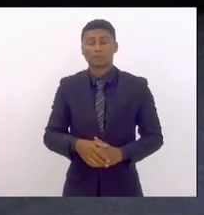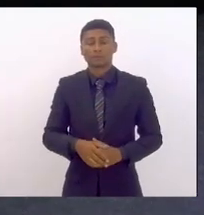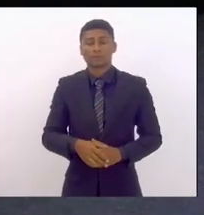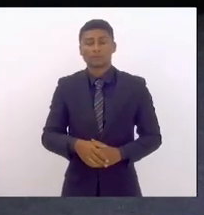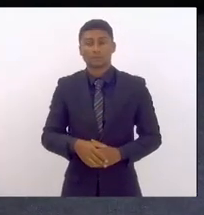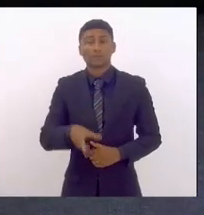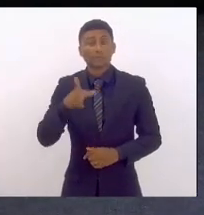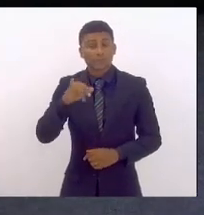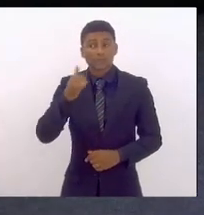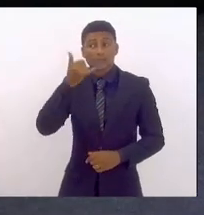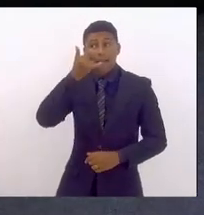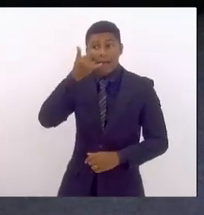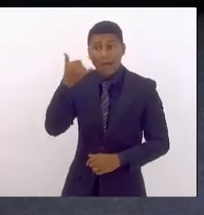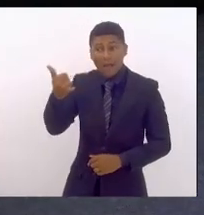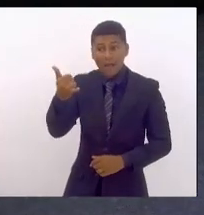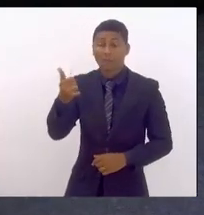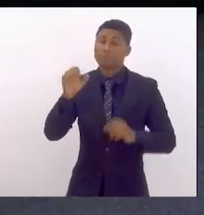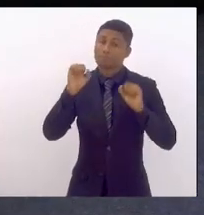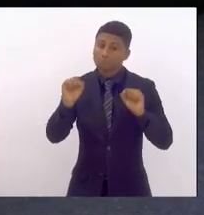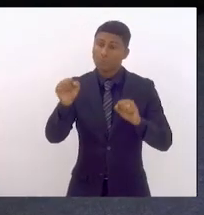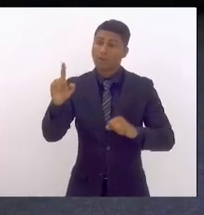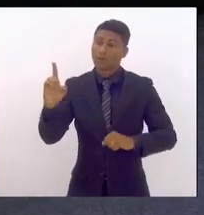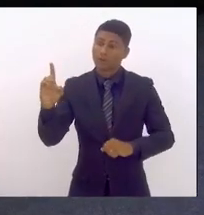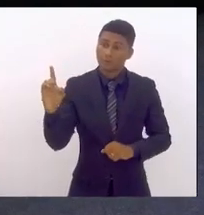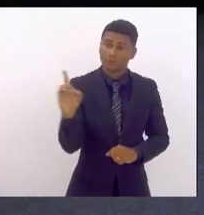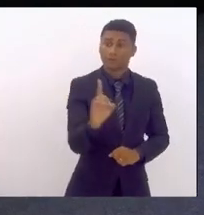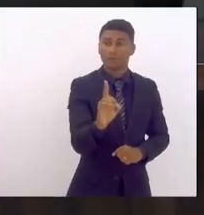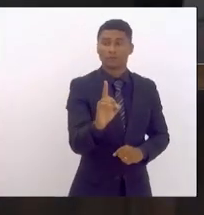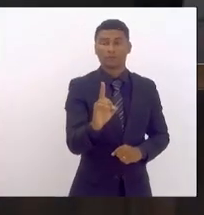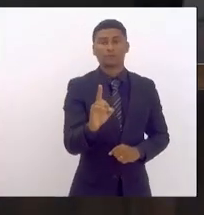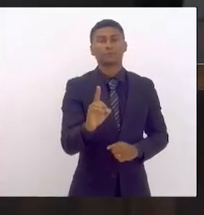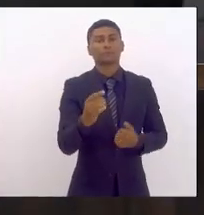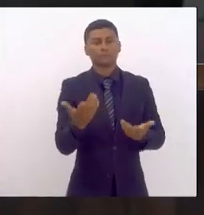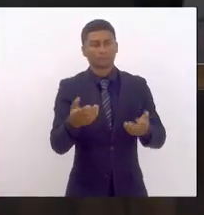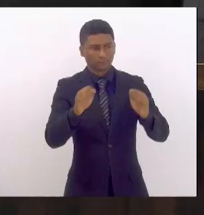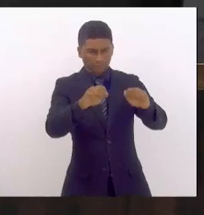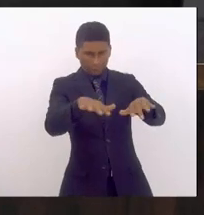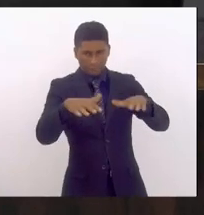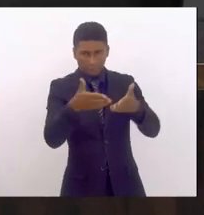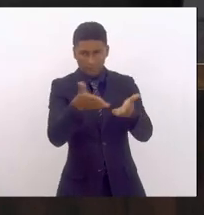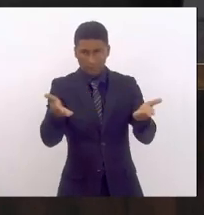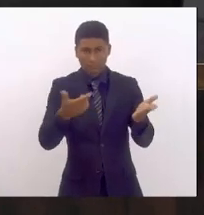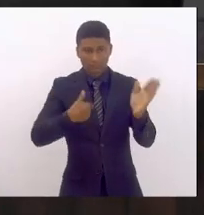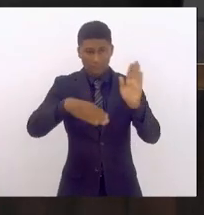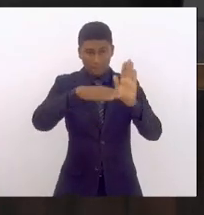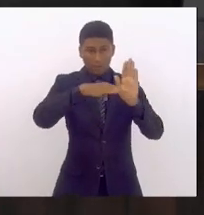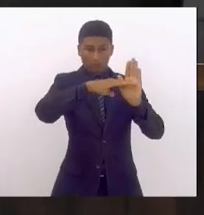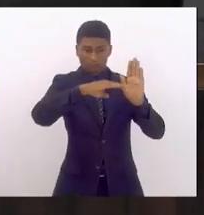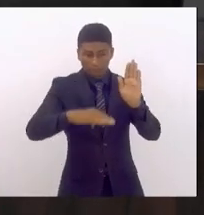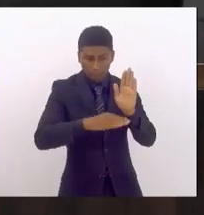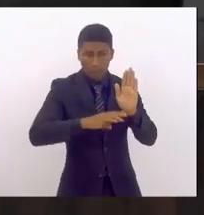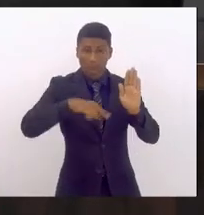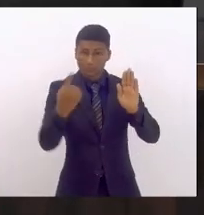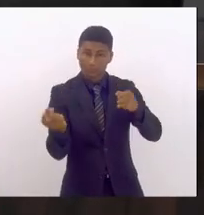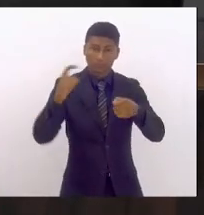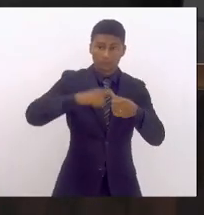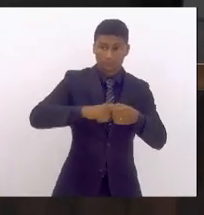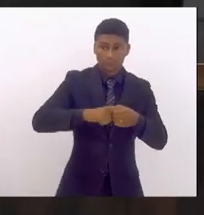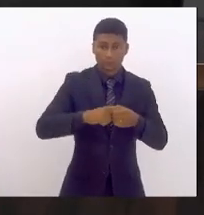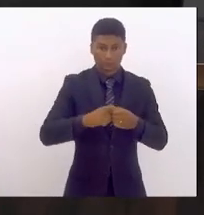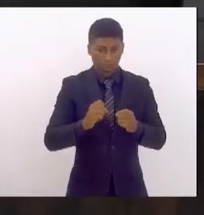Telefonar para ele Talvez possa realizar então com autorização do plenário avanço na pauta e volta discutir um projeto de